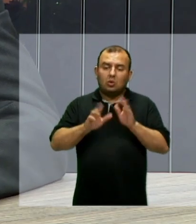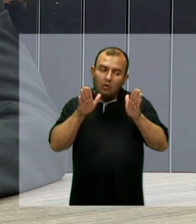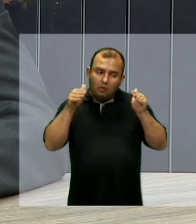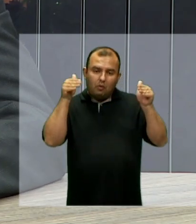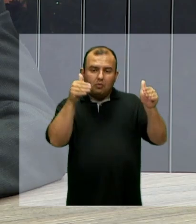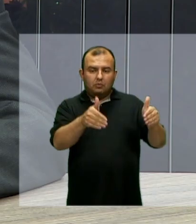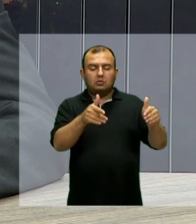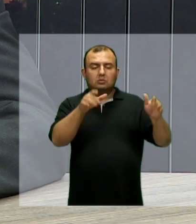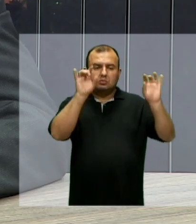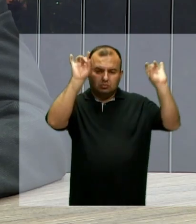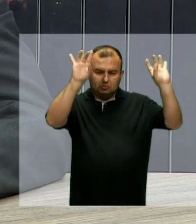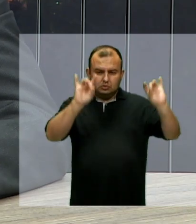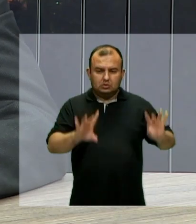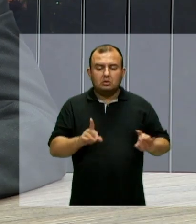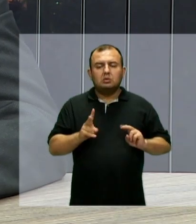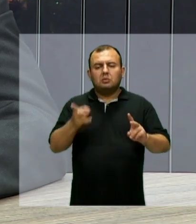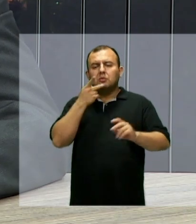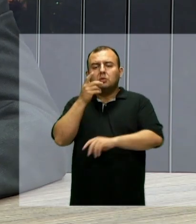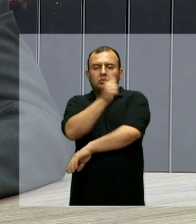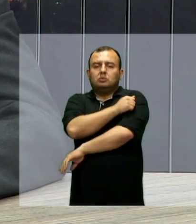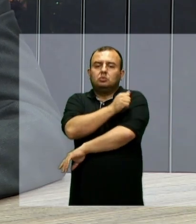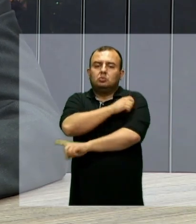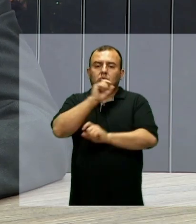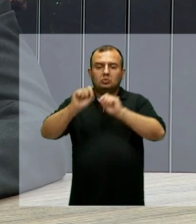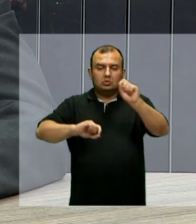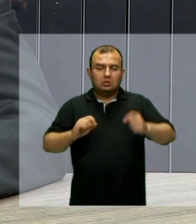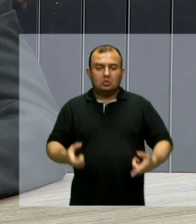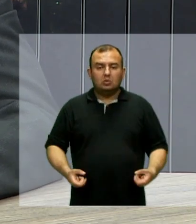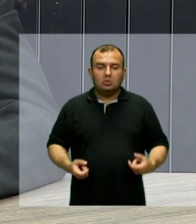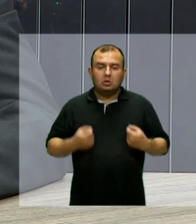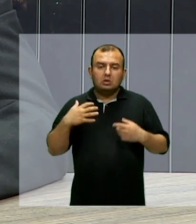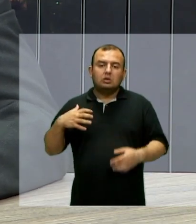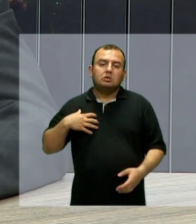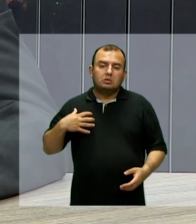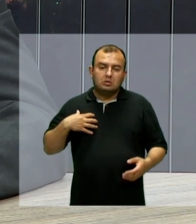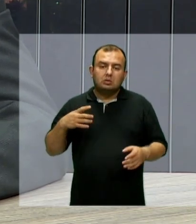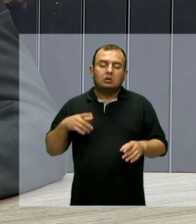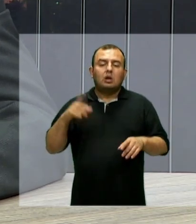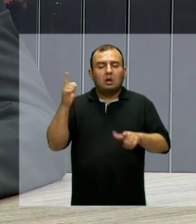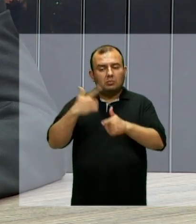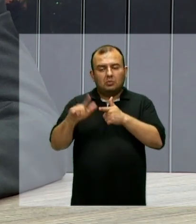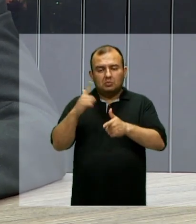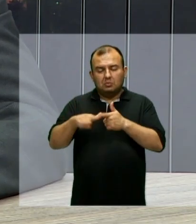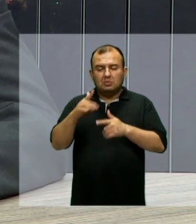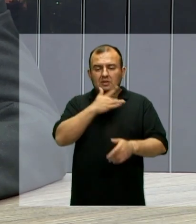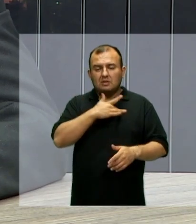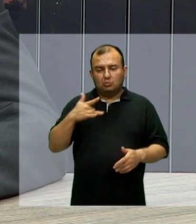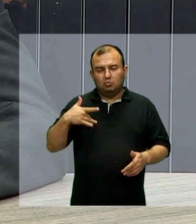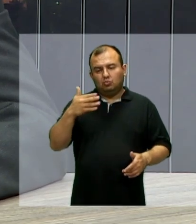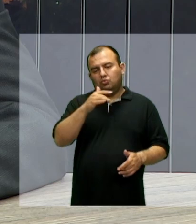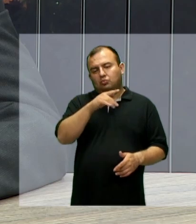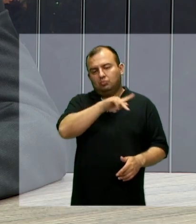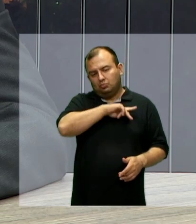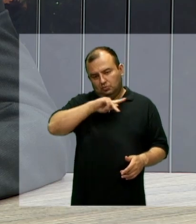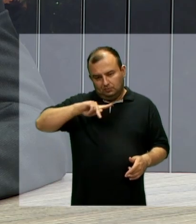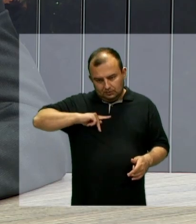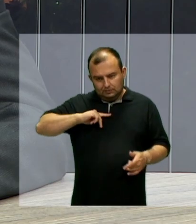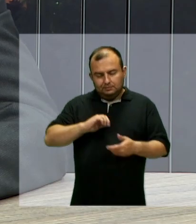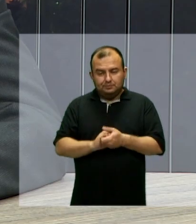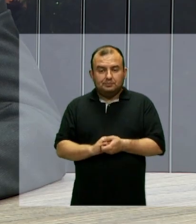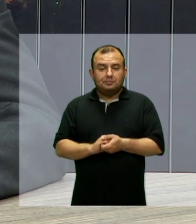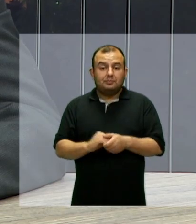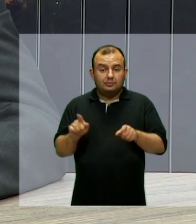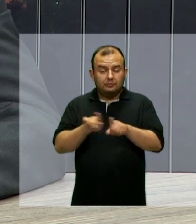todo especial. Eu sempre digo para os alunos que o câncer de mama é um verdadeiro problema de saúde pública, né? E